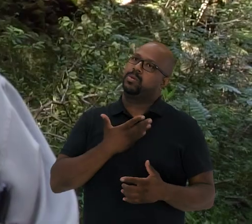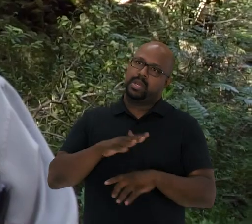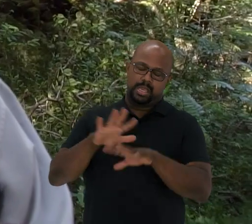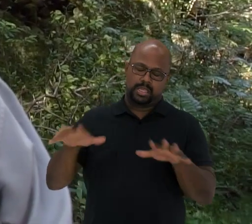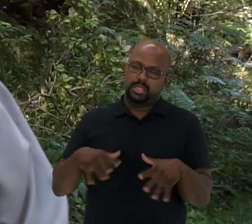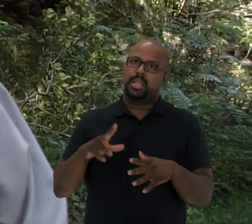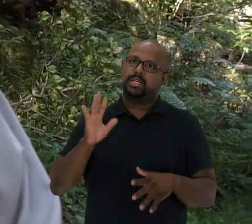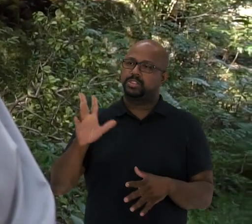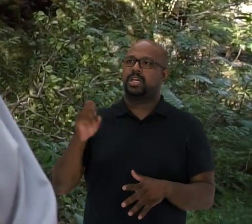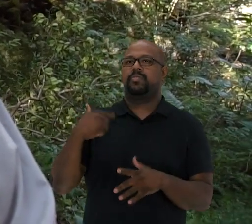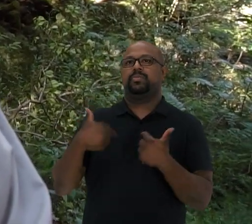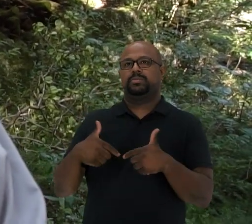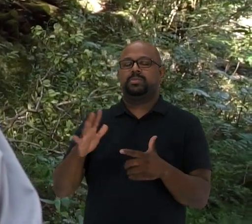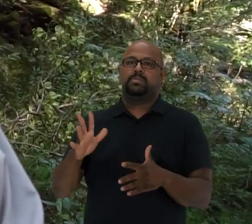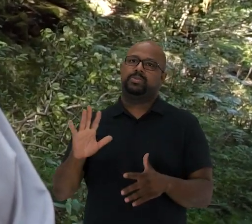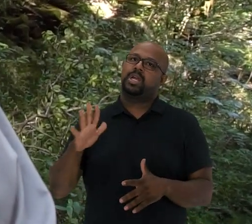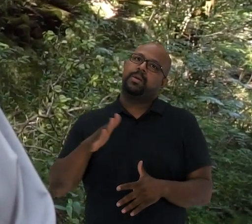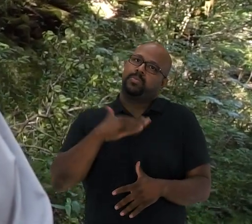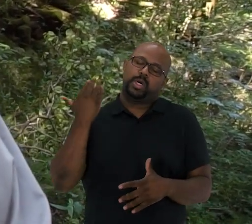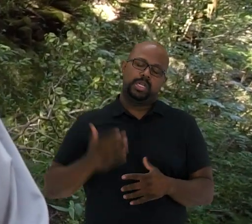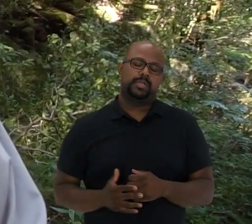esses amigos aí, né, do outro lado aí.